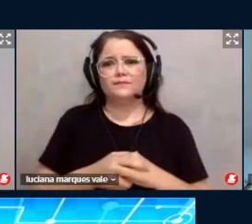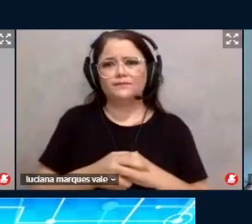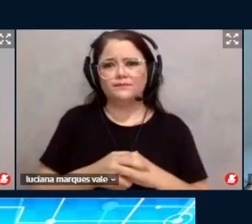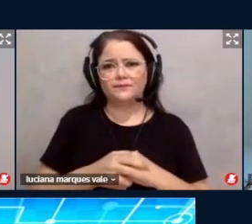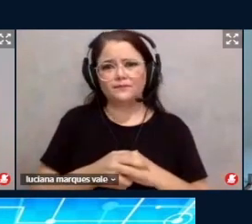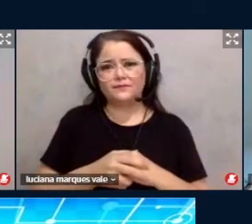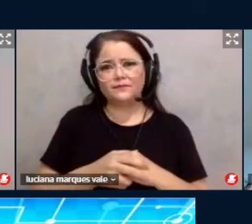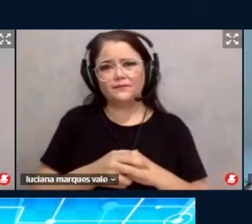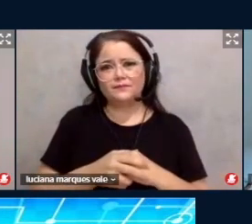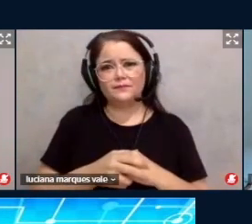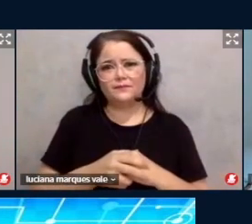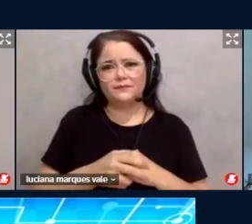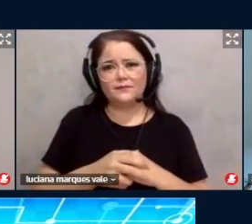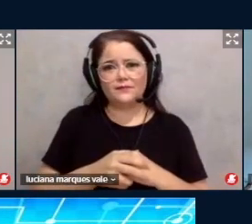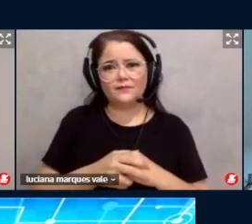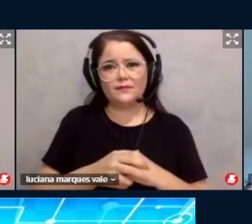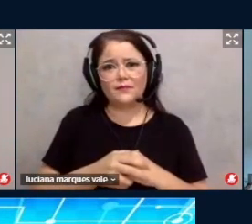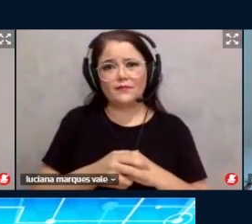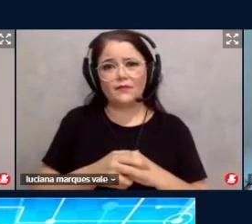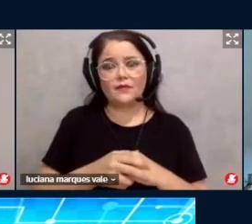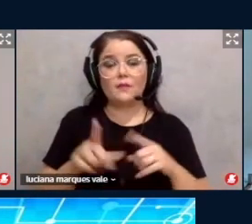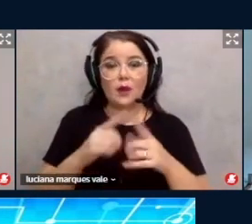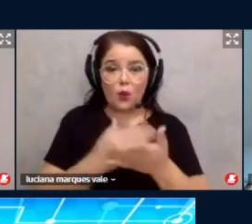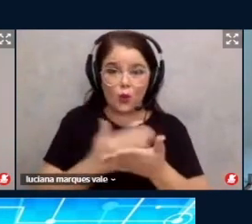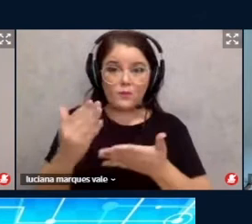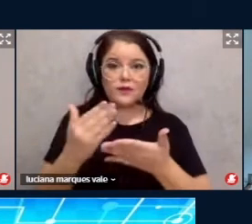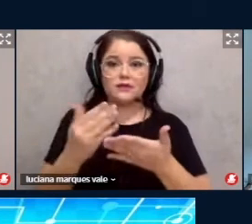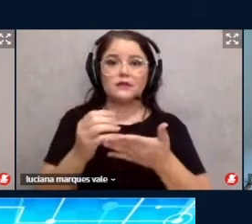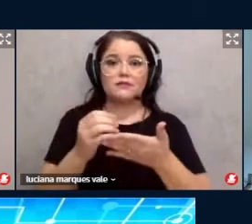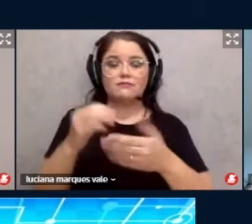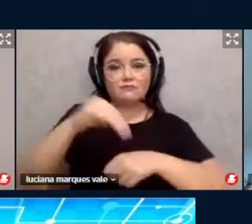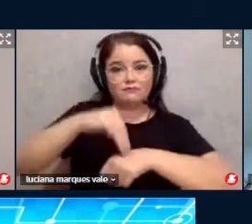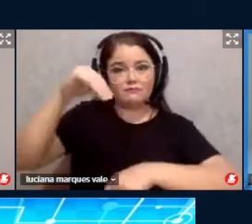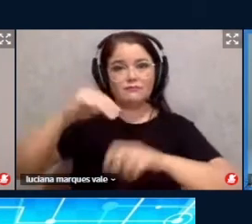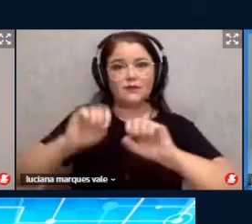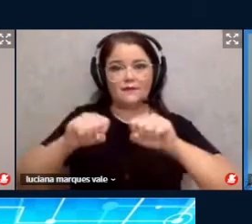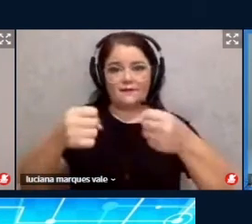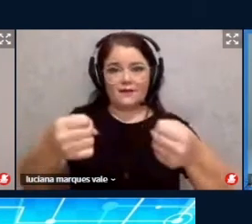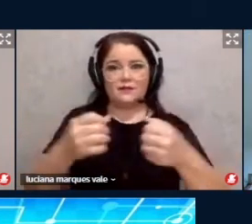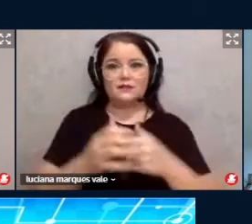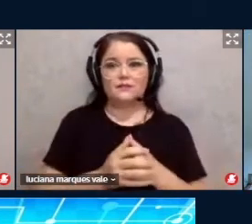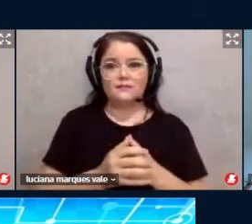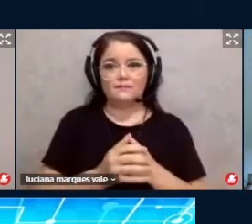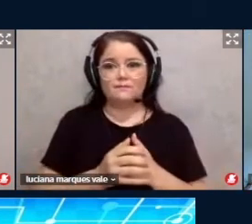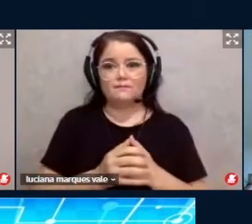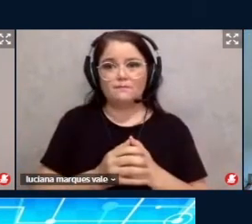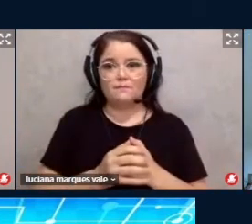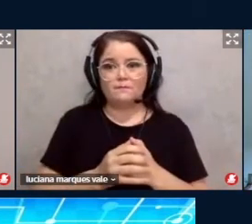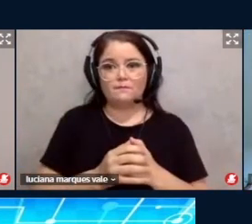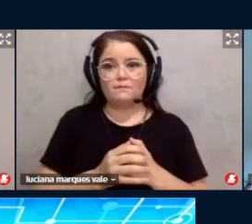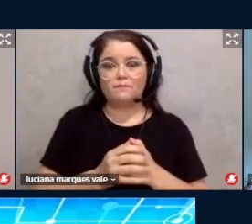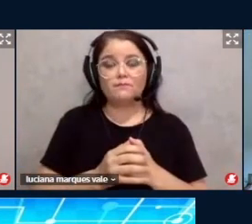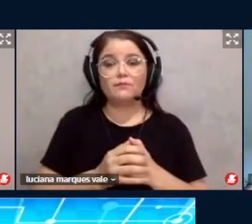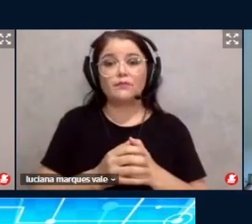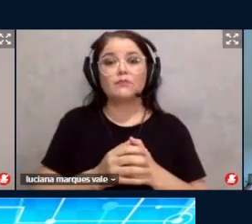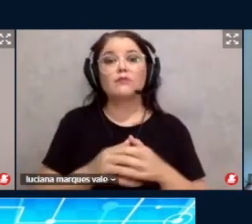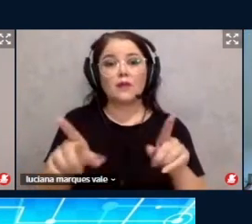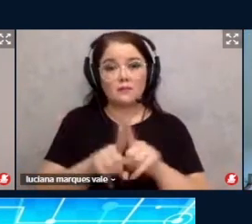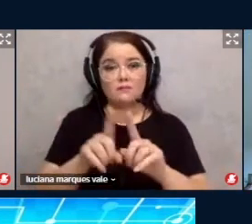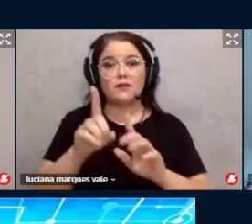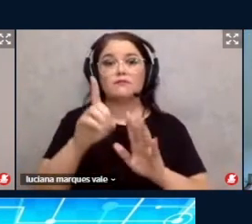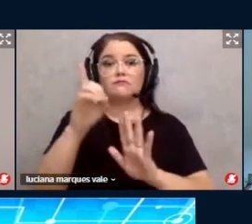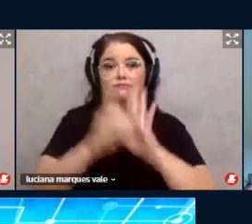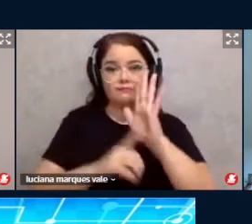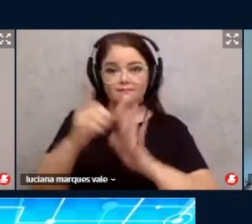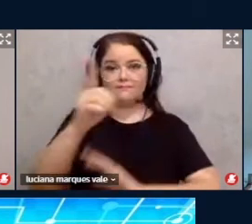E fazer iniciar o trabalho de defesa e dissertação do